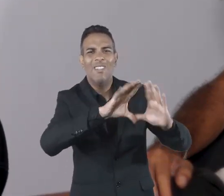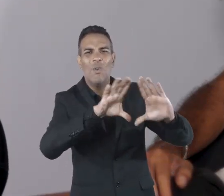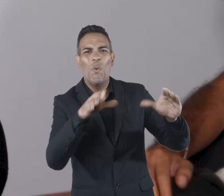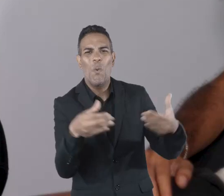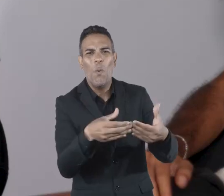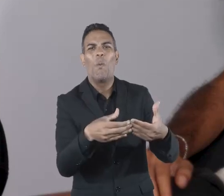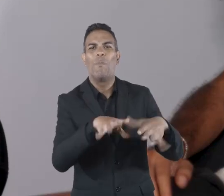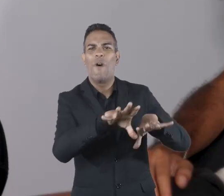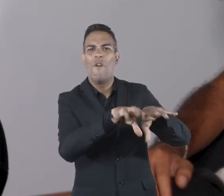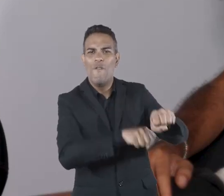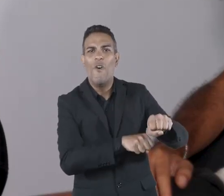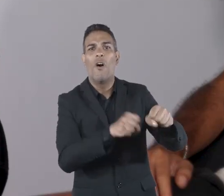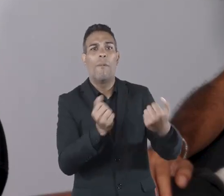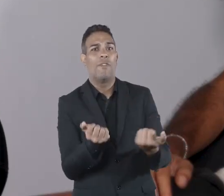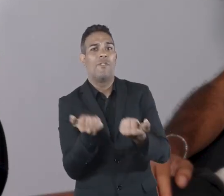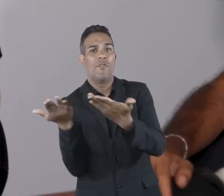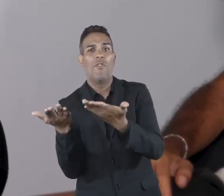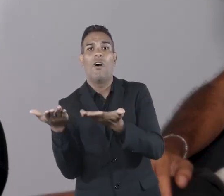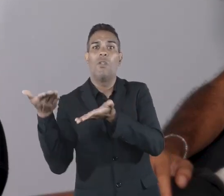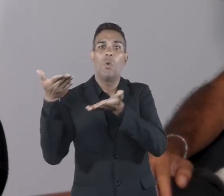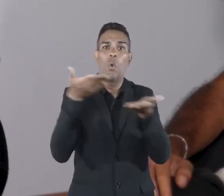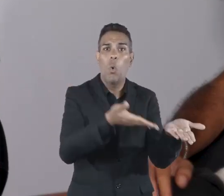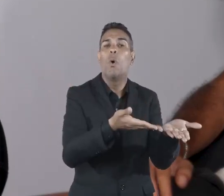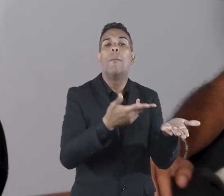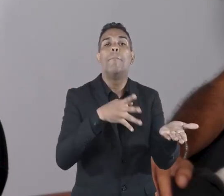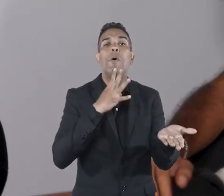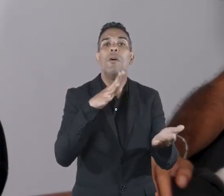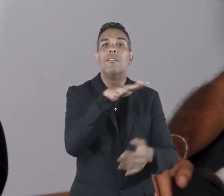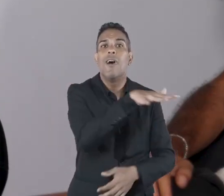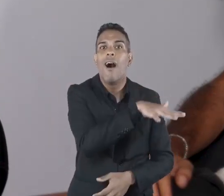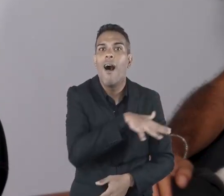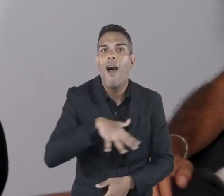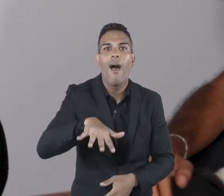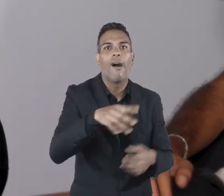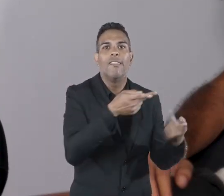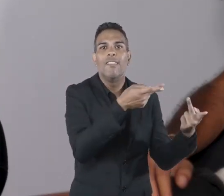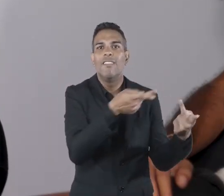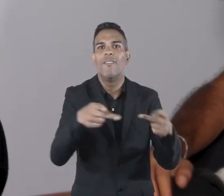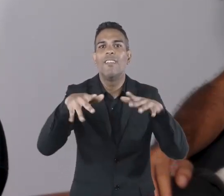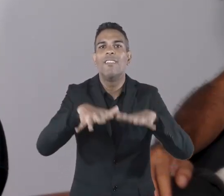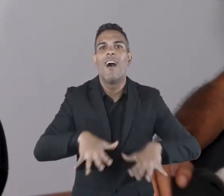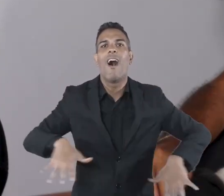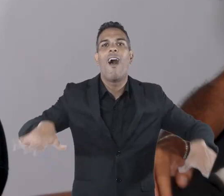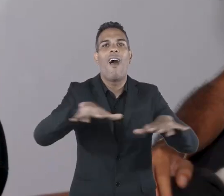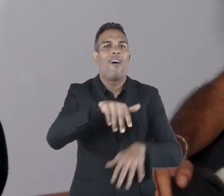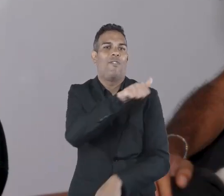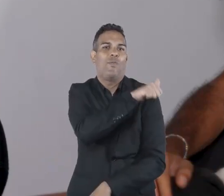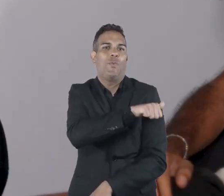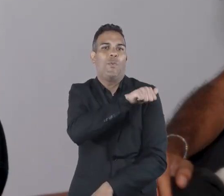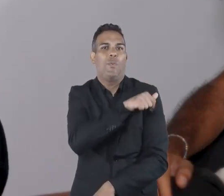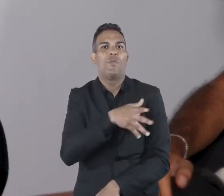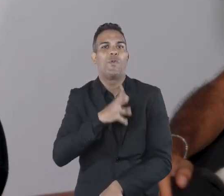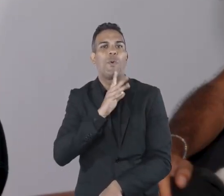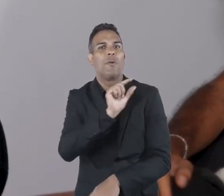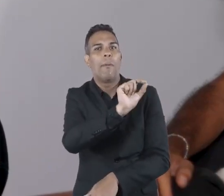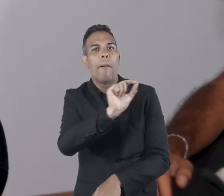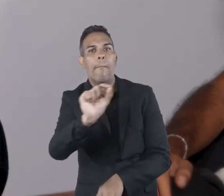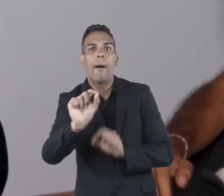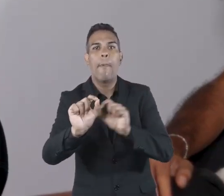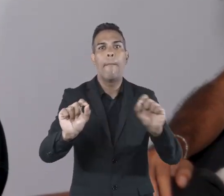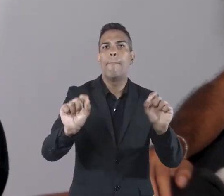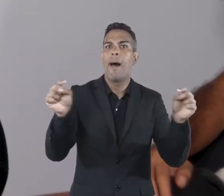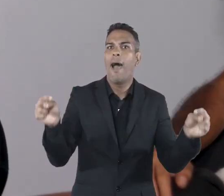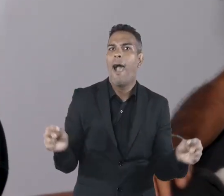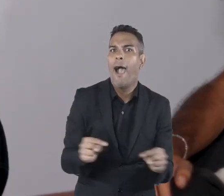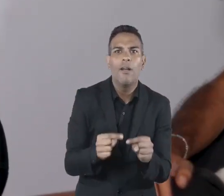de formação que a gente teve no Abraço, em que a gente teve formadores externos, a gente fez um passeio aqui, por essa região. Então, a